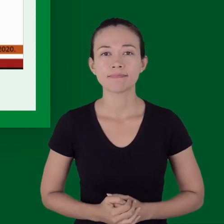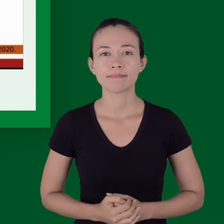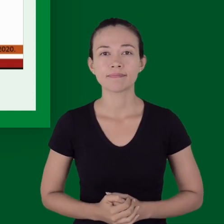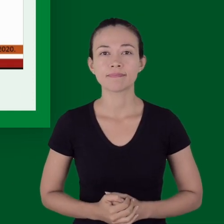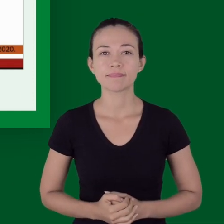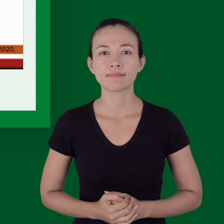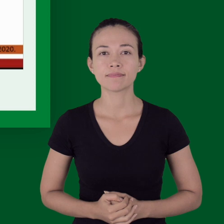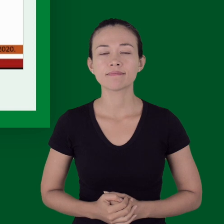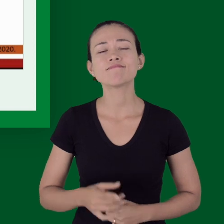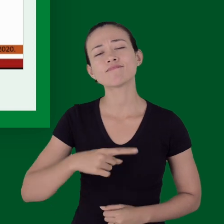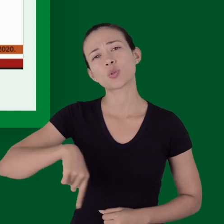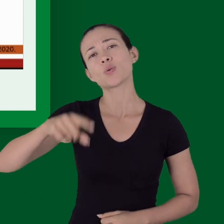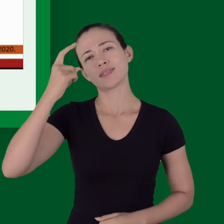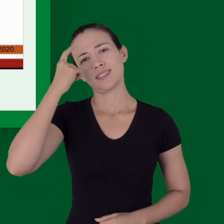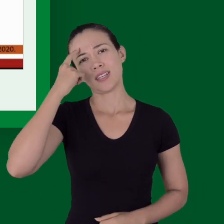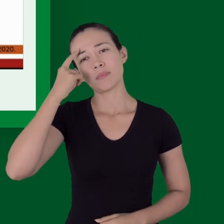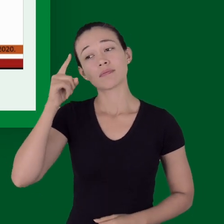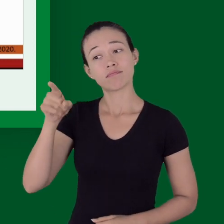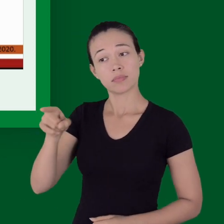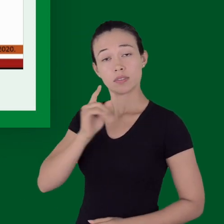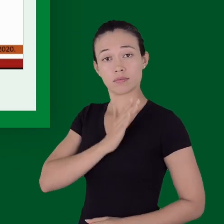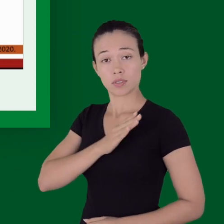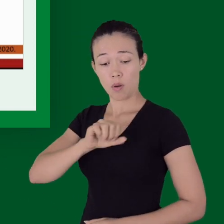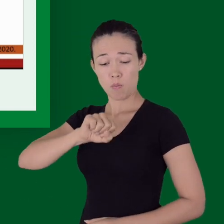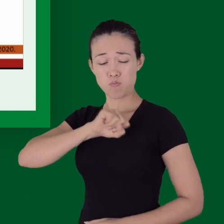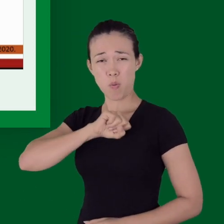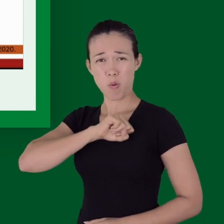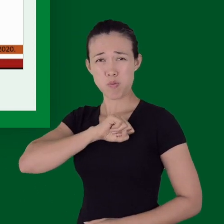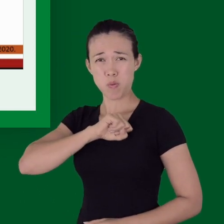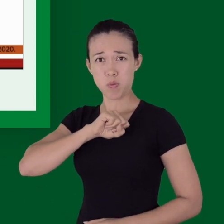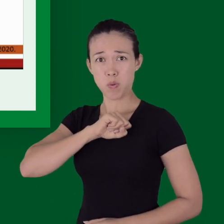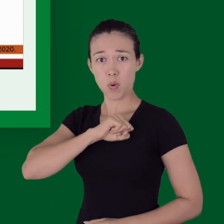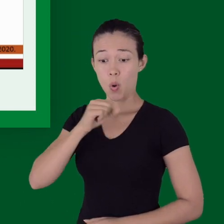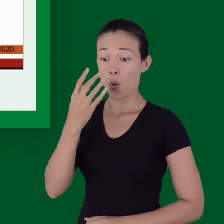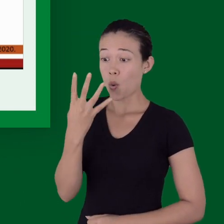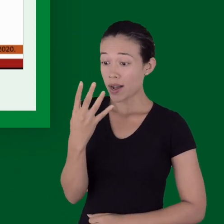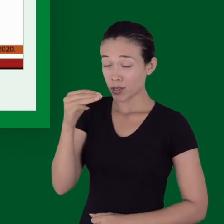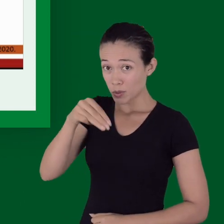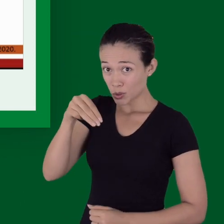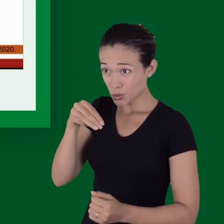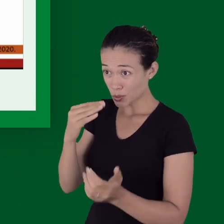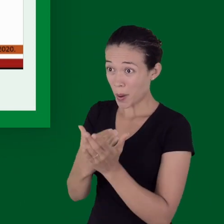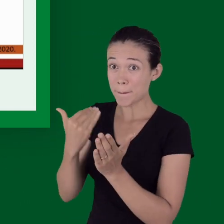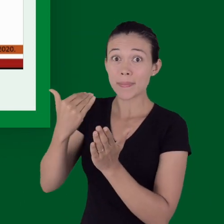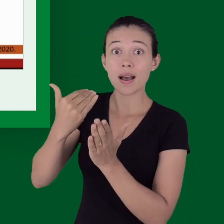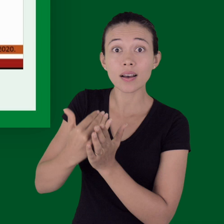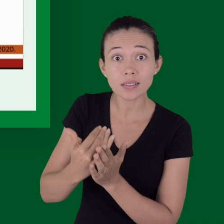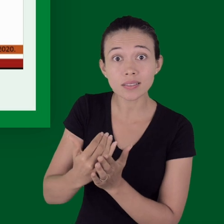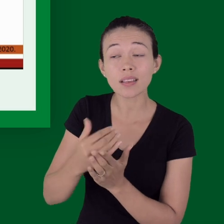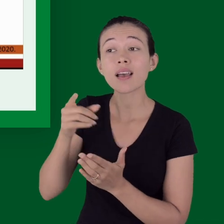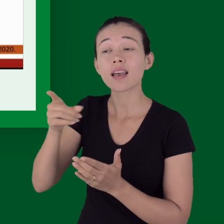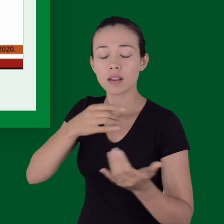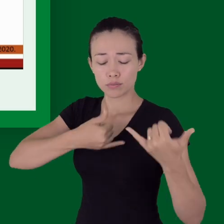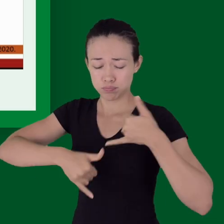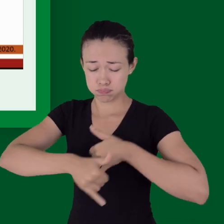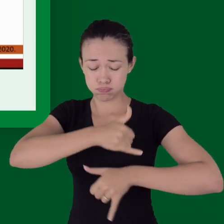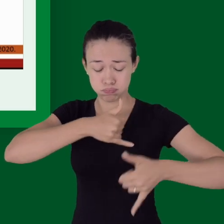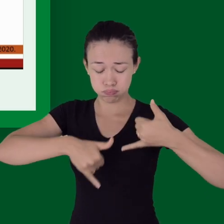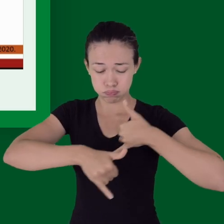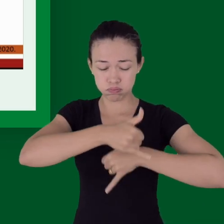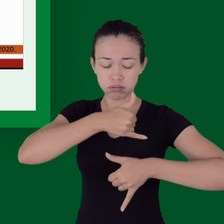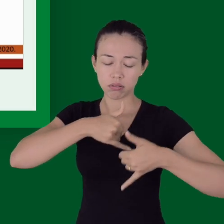A gente sabe que após 4 minutos de fibrilação, o miocárdio vai ficar praticamente sem ATP, que é a energia, né? E